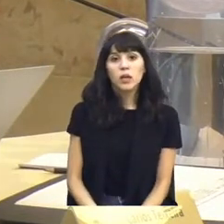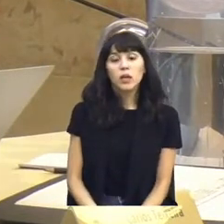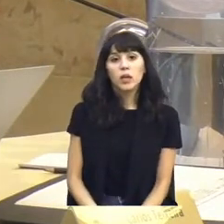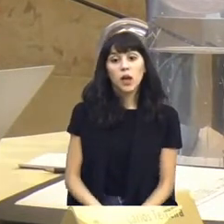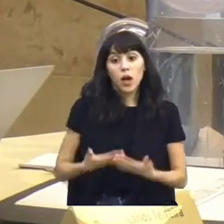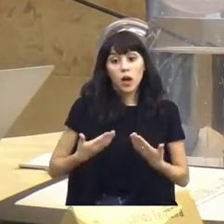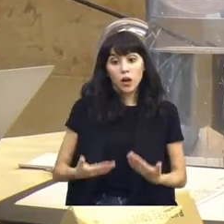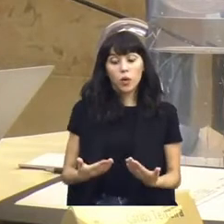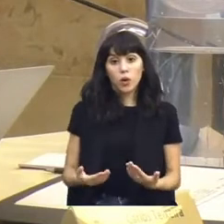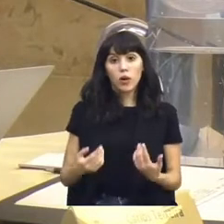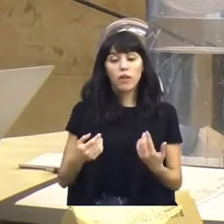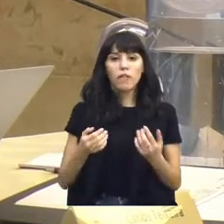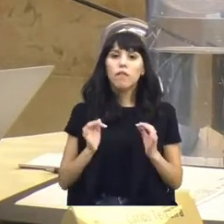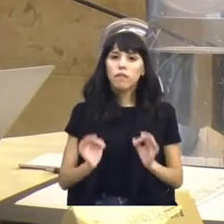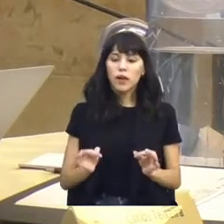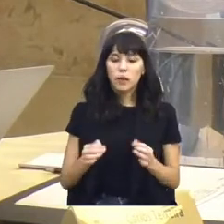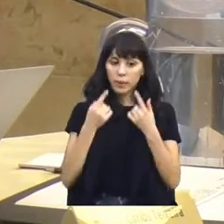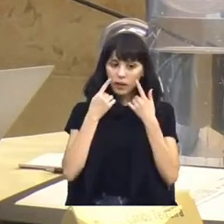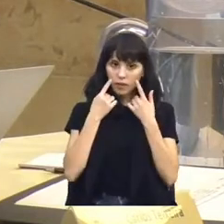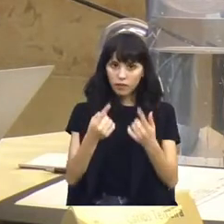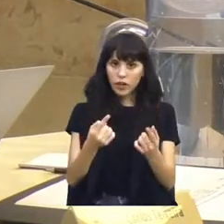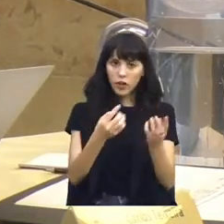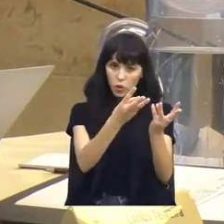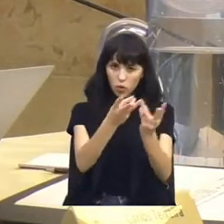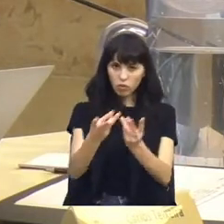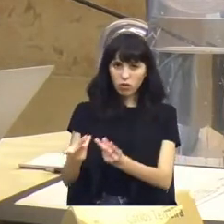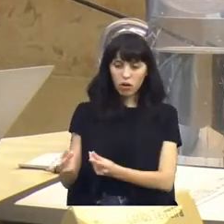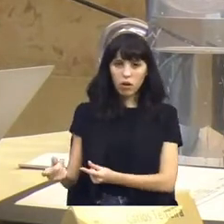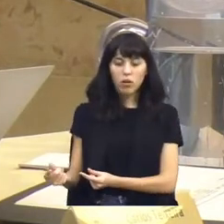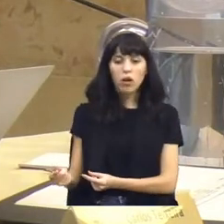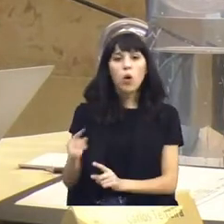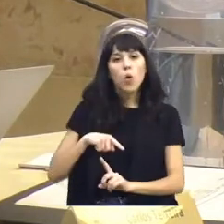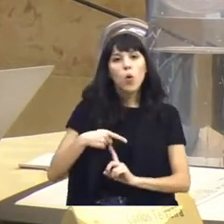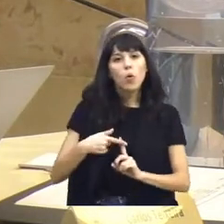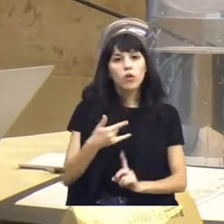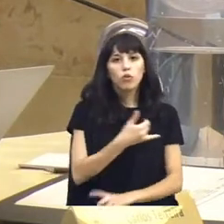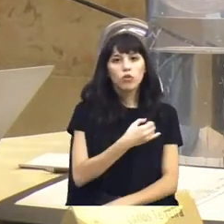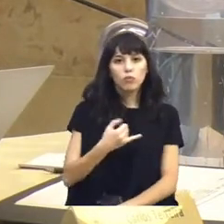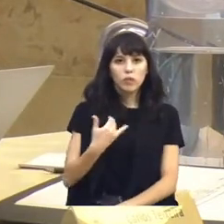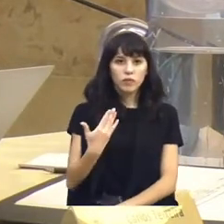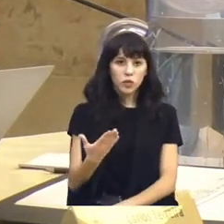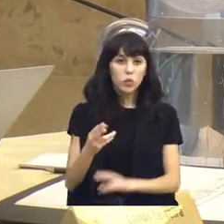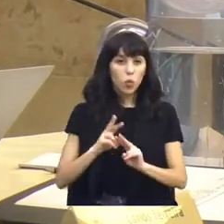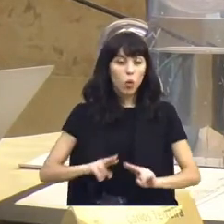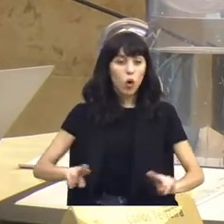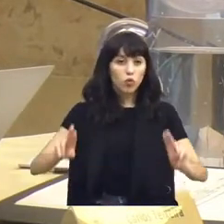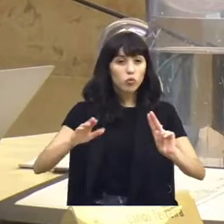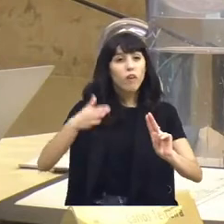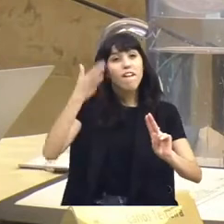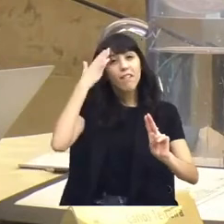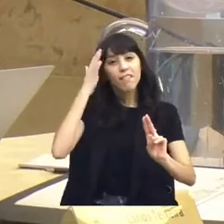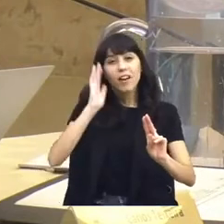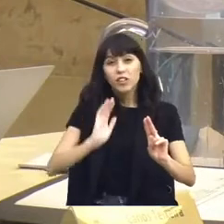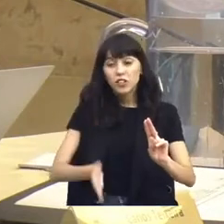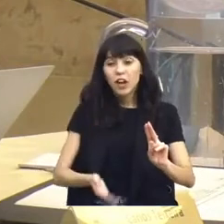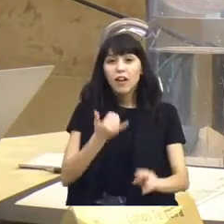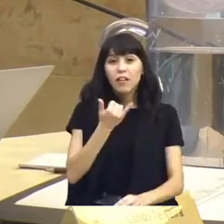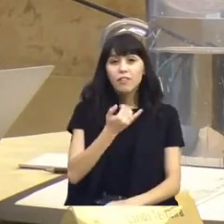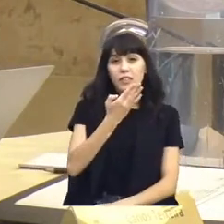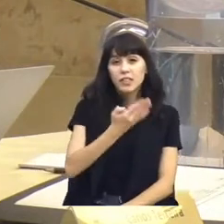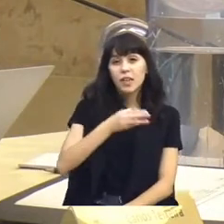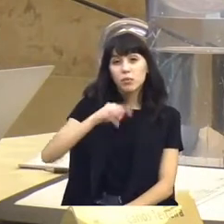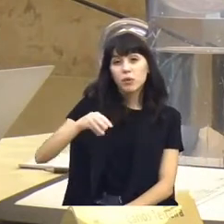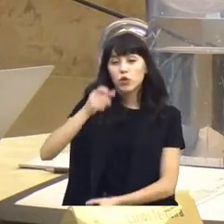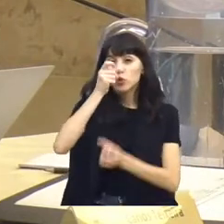e neste momento vale a pena a olhar para os números em 2021 ou no já estimava a existência mundial de 27